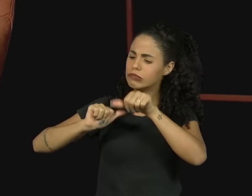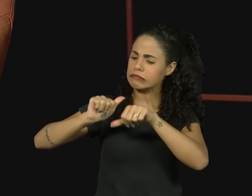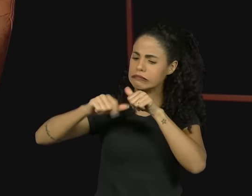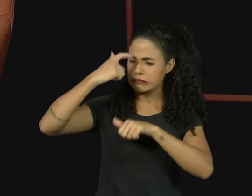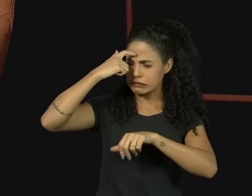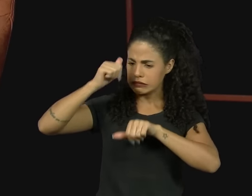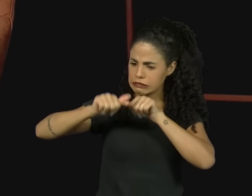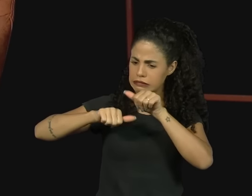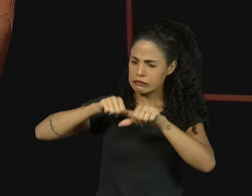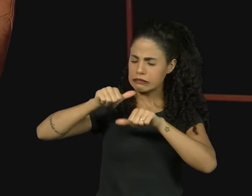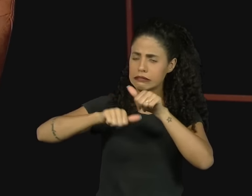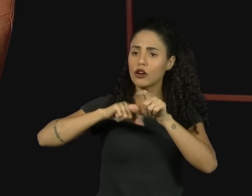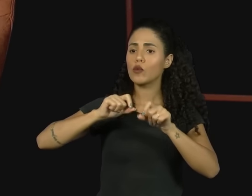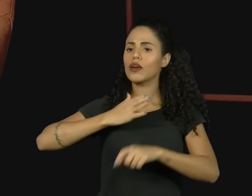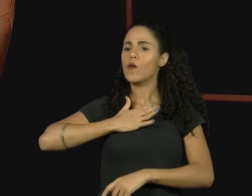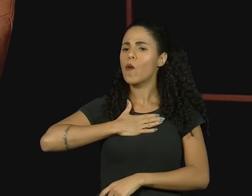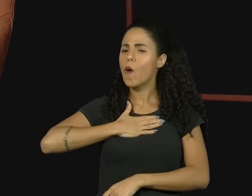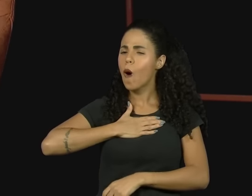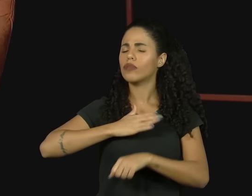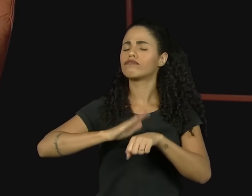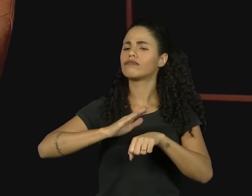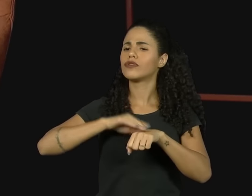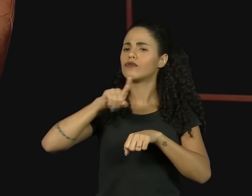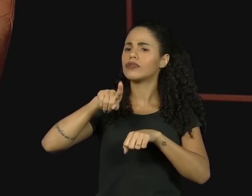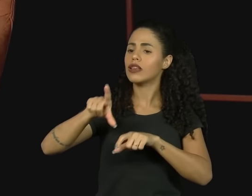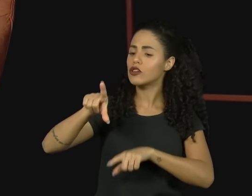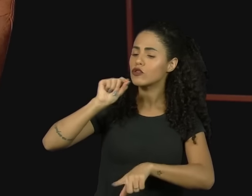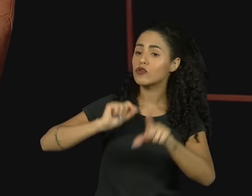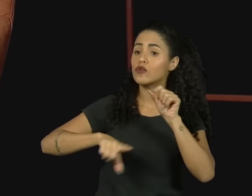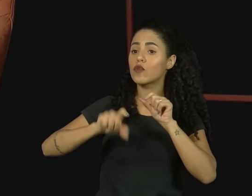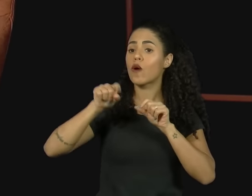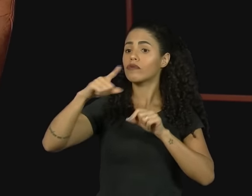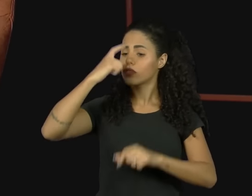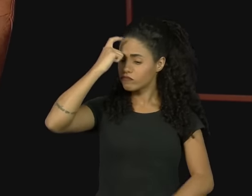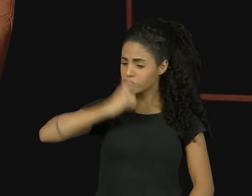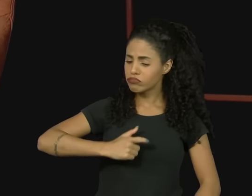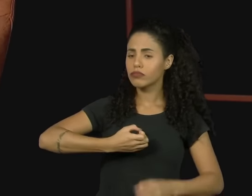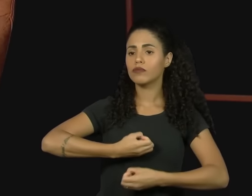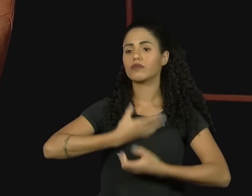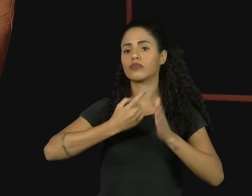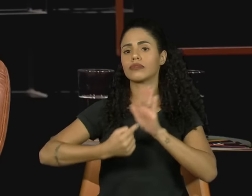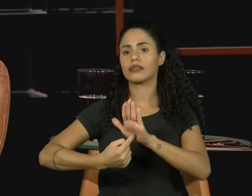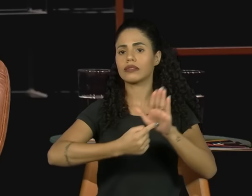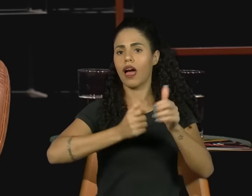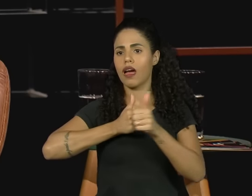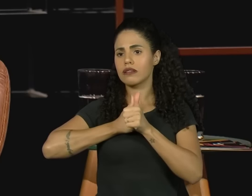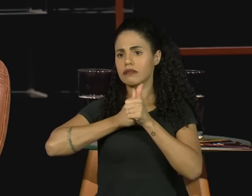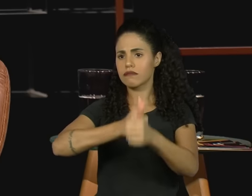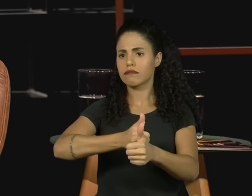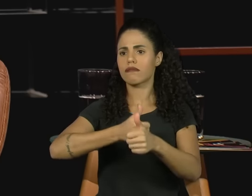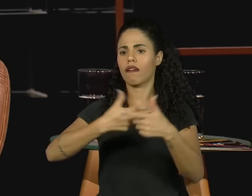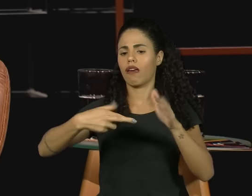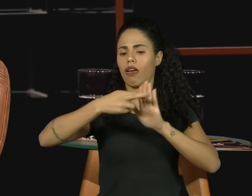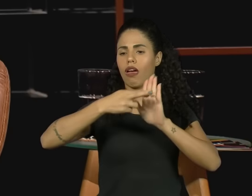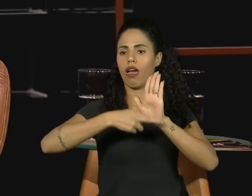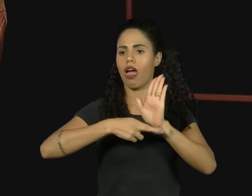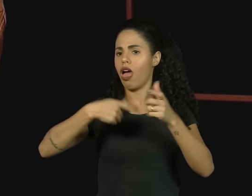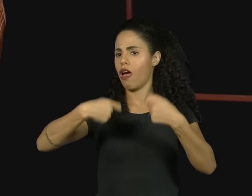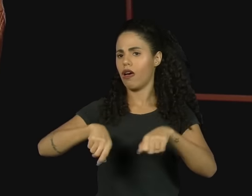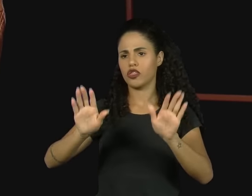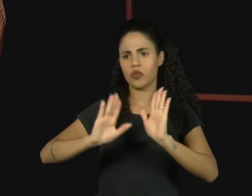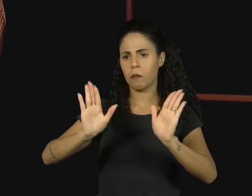extraordinária. O que eu gosto é que você pode escolher aquilo que você é, não precisa seguir as regras de